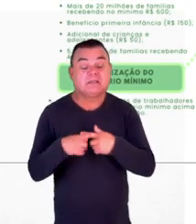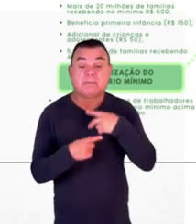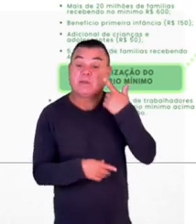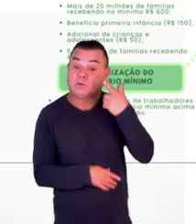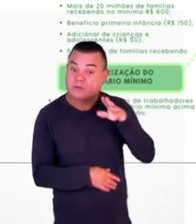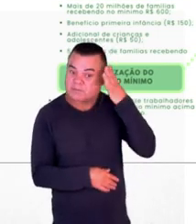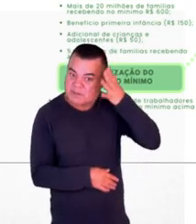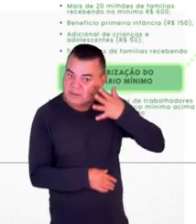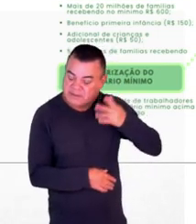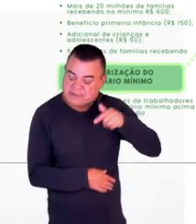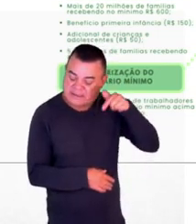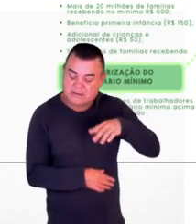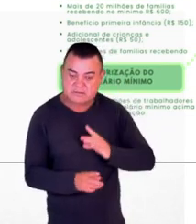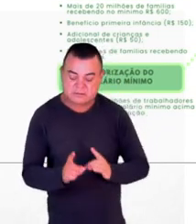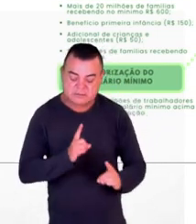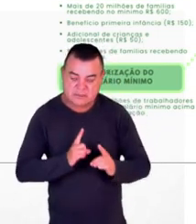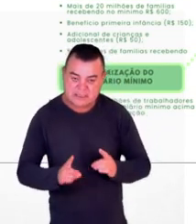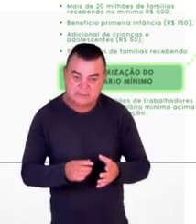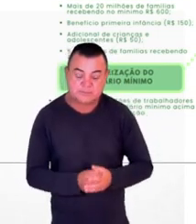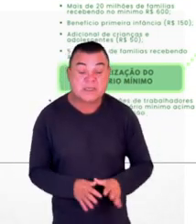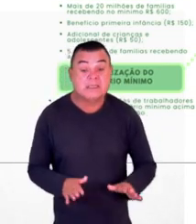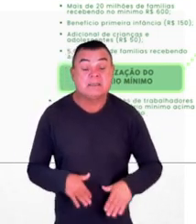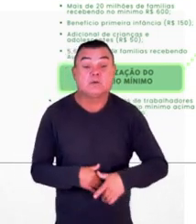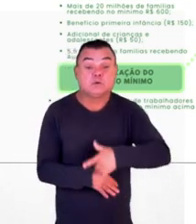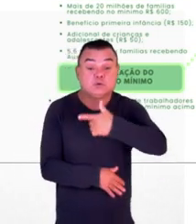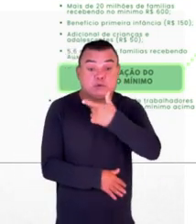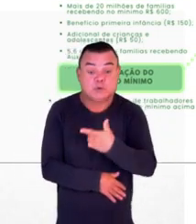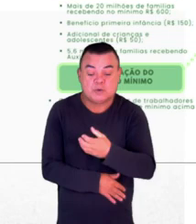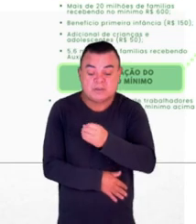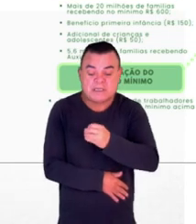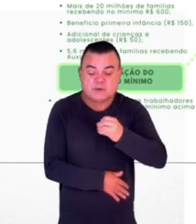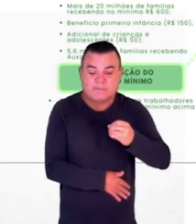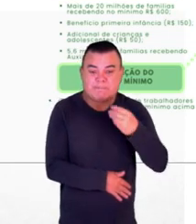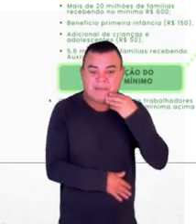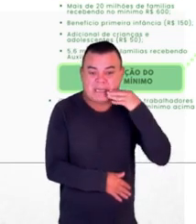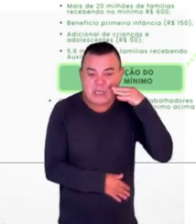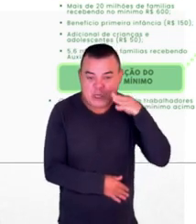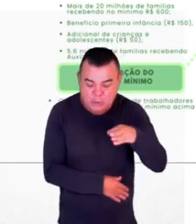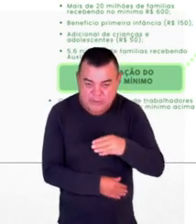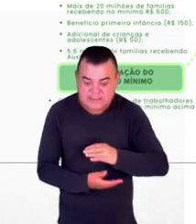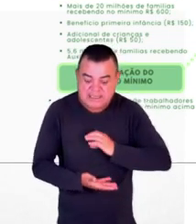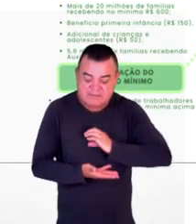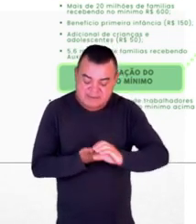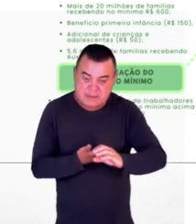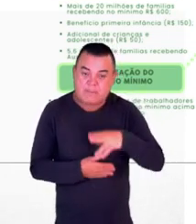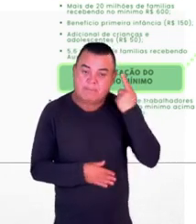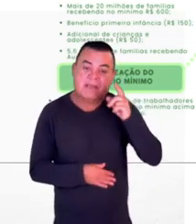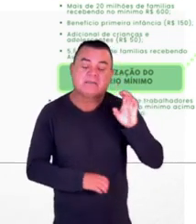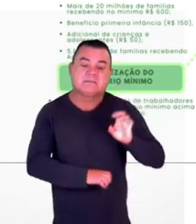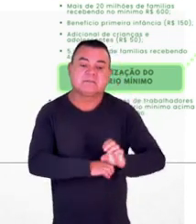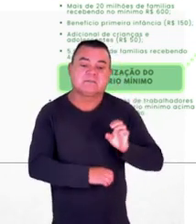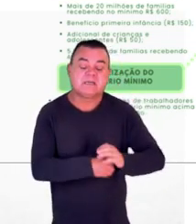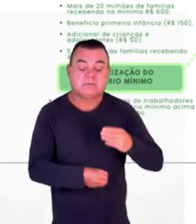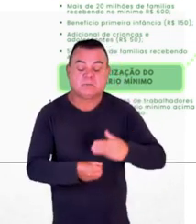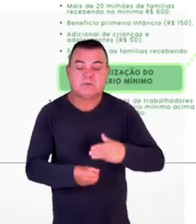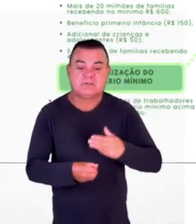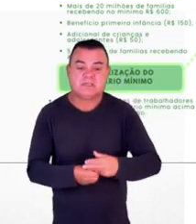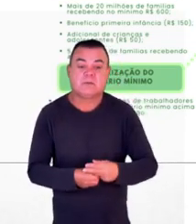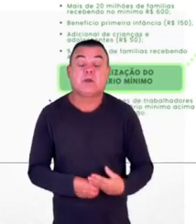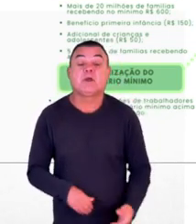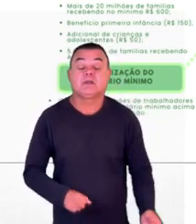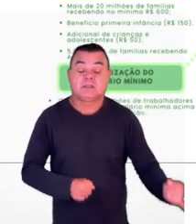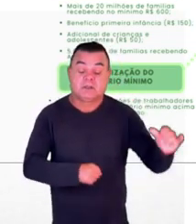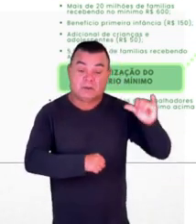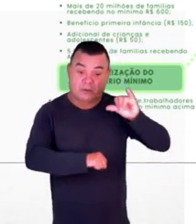nesse nessa discussão então 200 milhões eh serão investidos para que os estados e municípios incluam as famílias